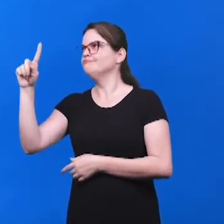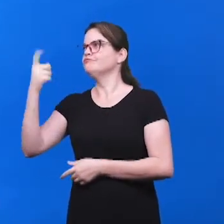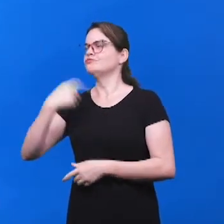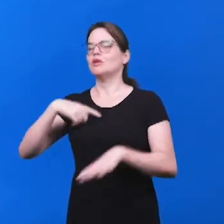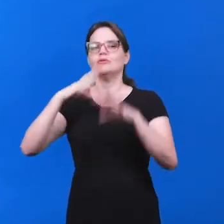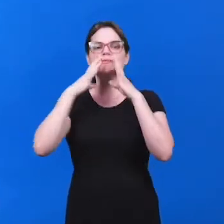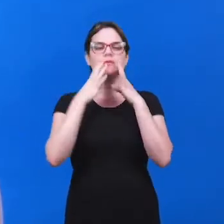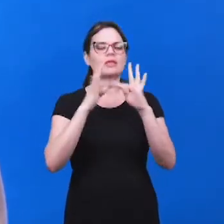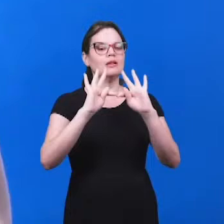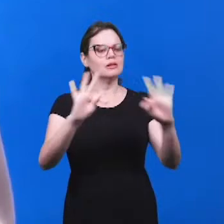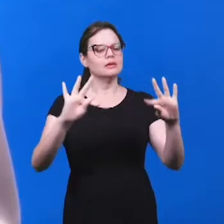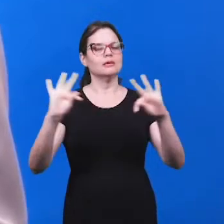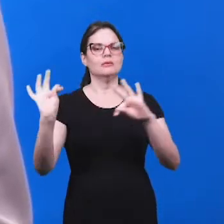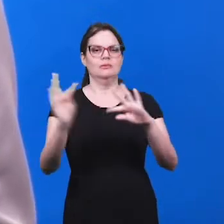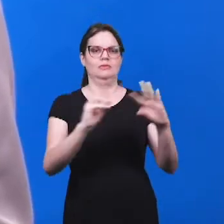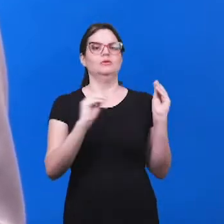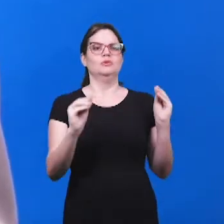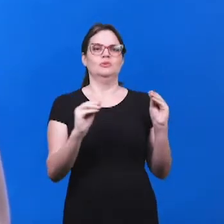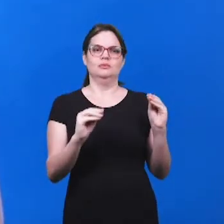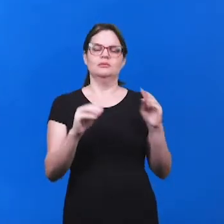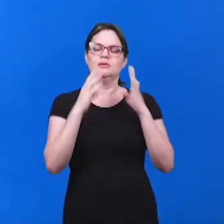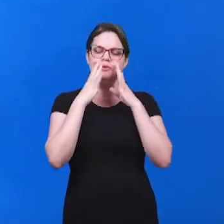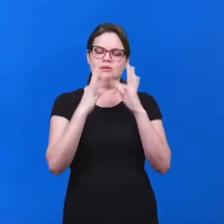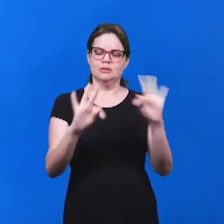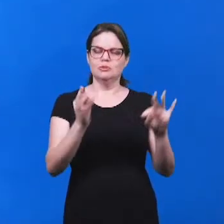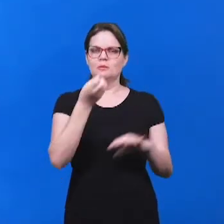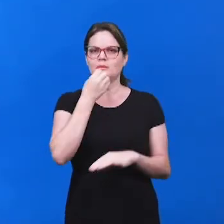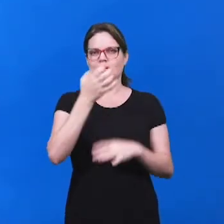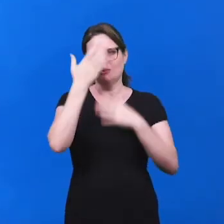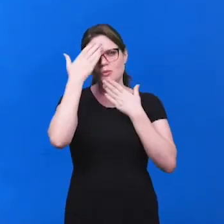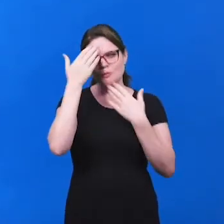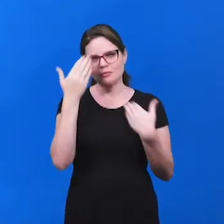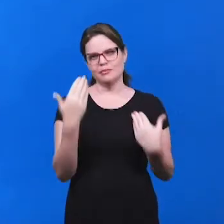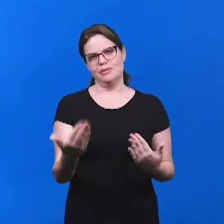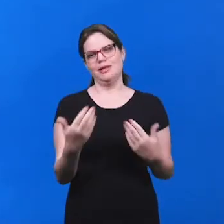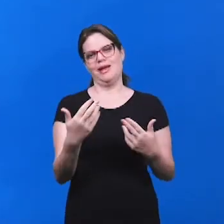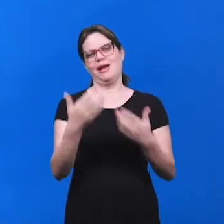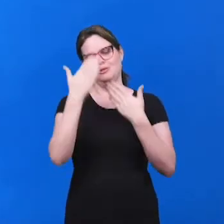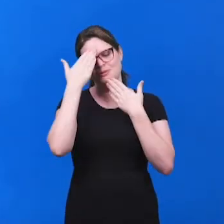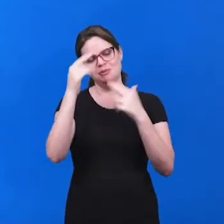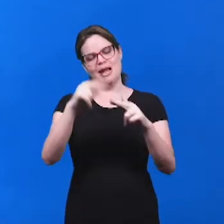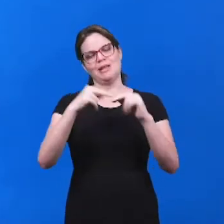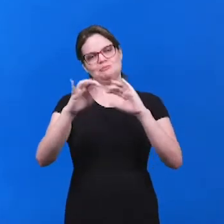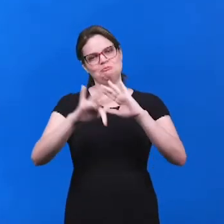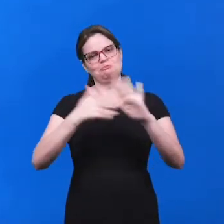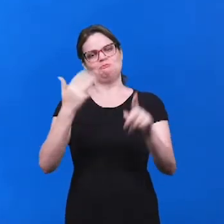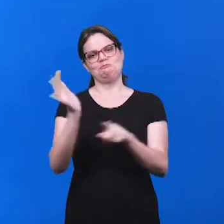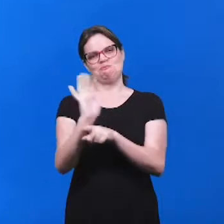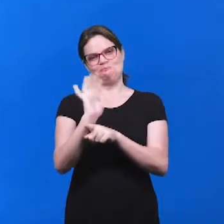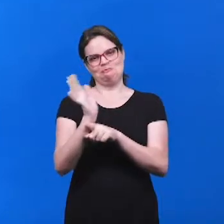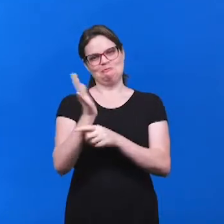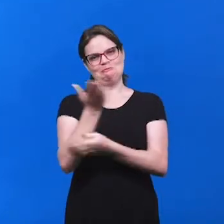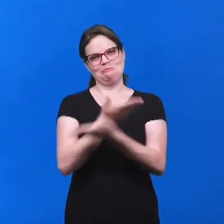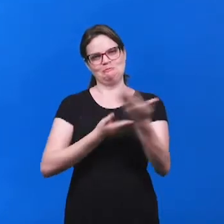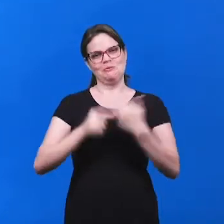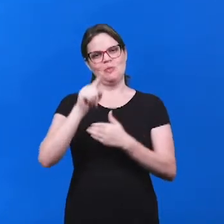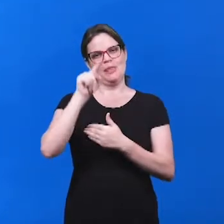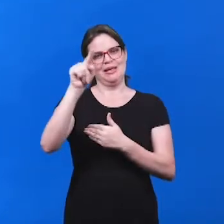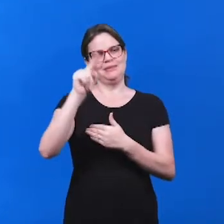o testemunho para dar e ele testemunhou muito bem. Obrigado, então, Arthur, pela sua participação. A nossa igreja lá